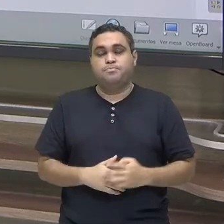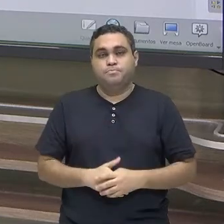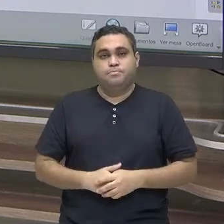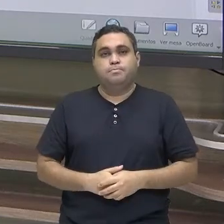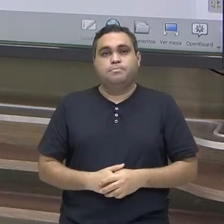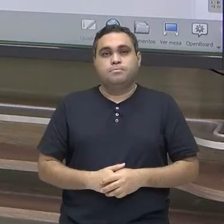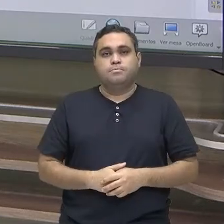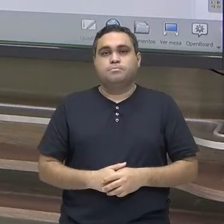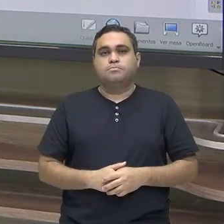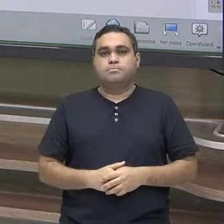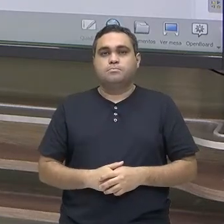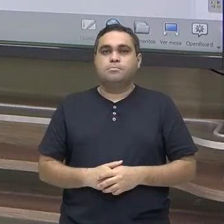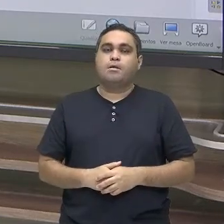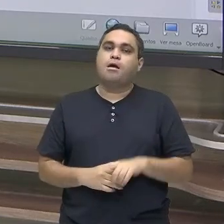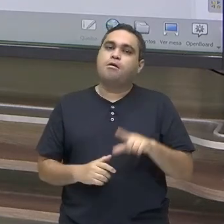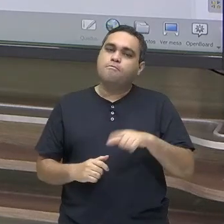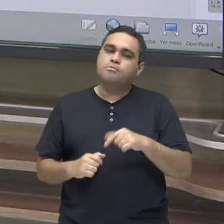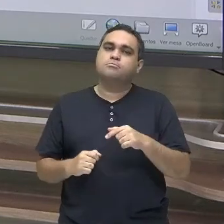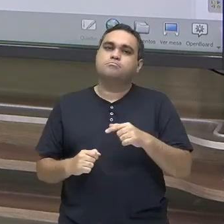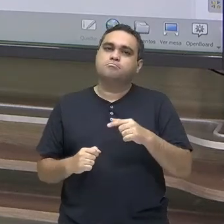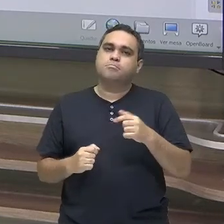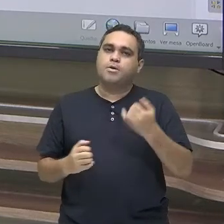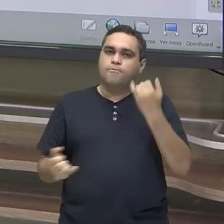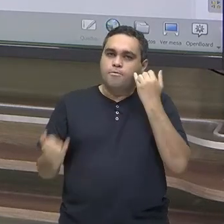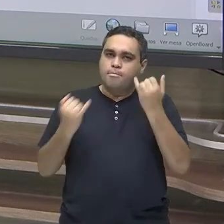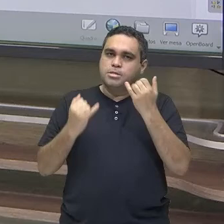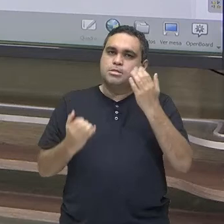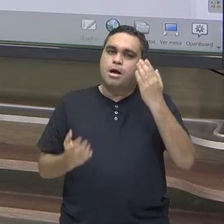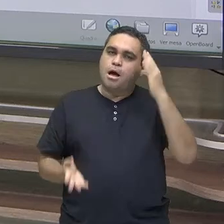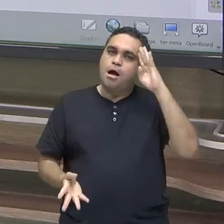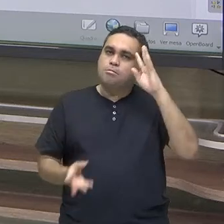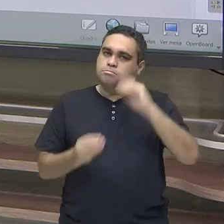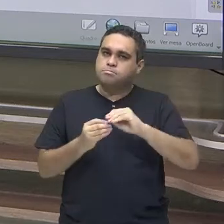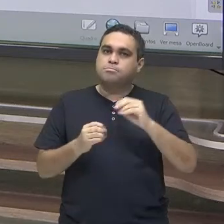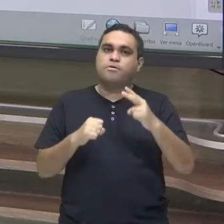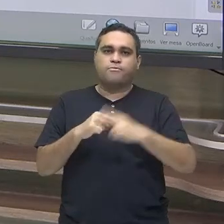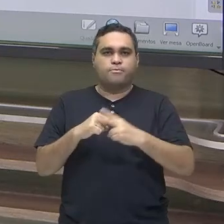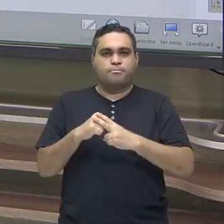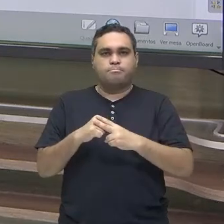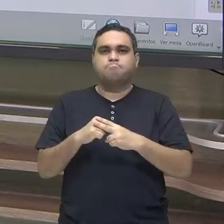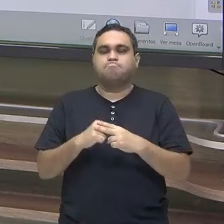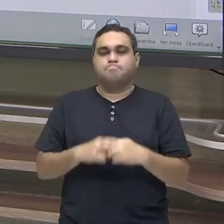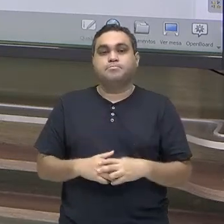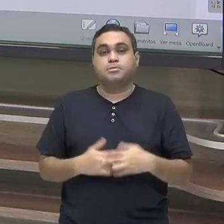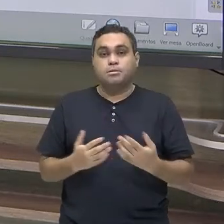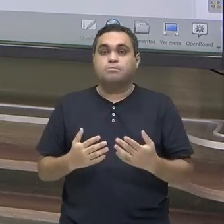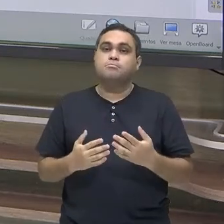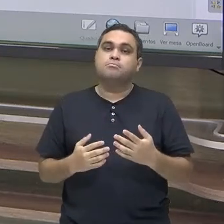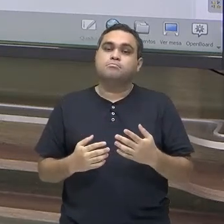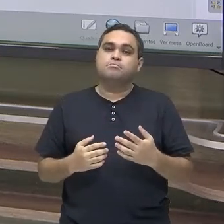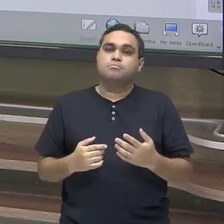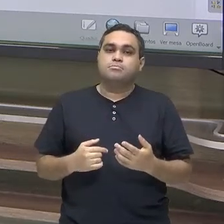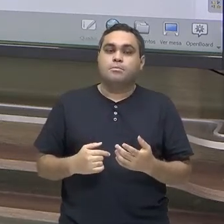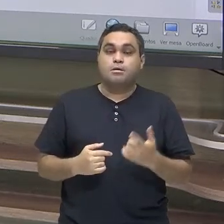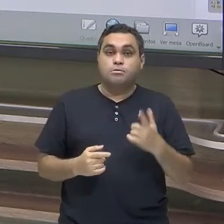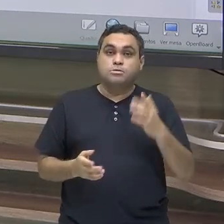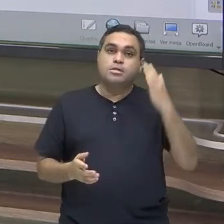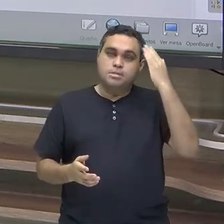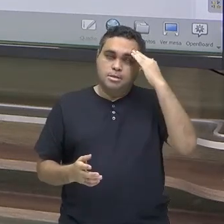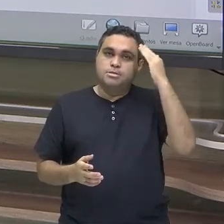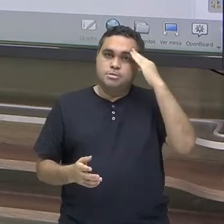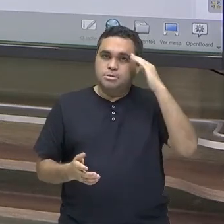ok? É do verbo que você retira muitas informações para fazer uma análise. Então, ainda é cedo. Eu já